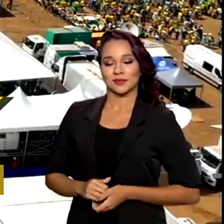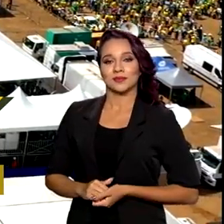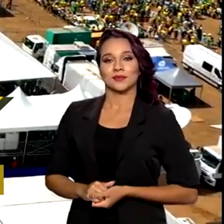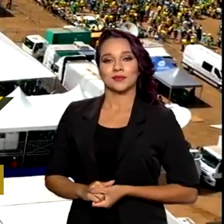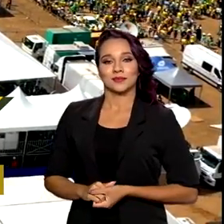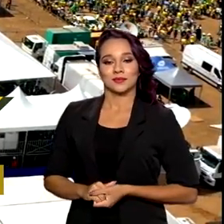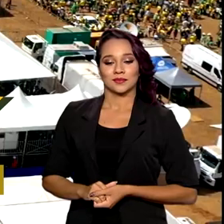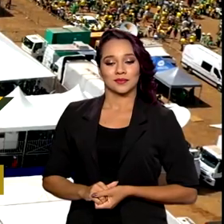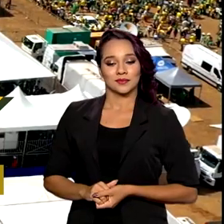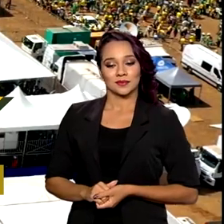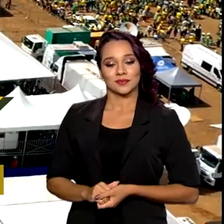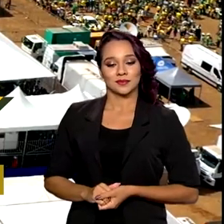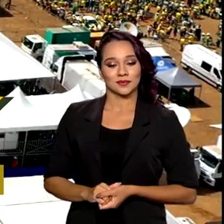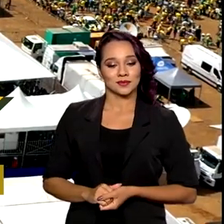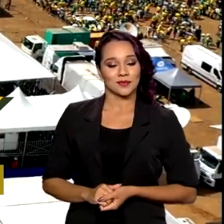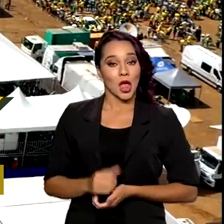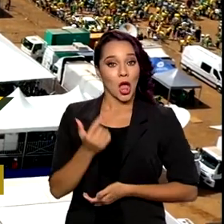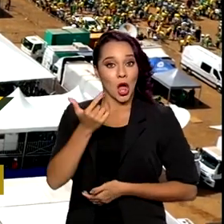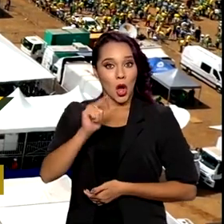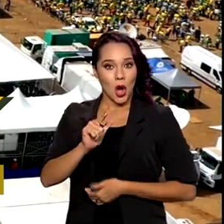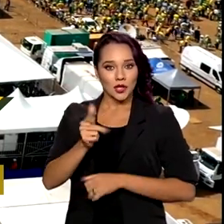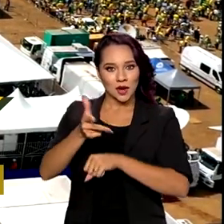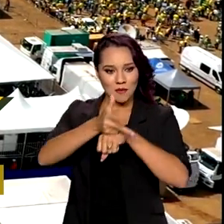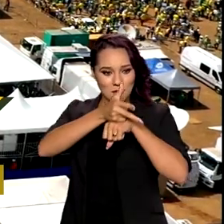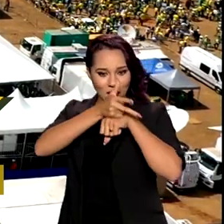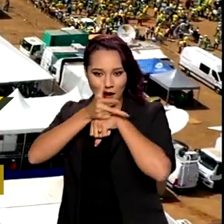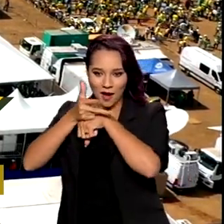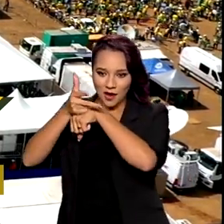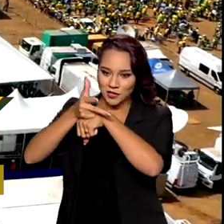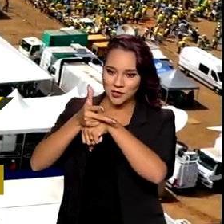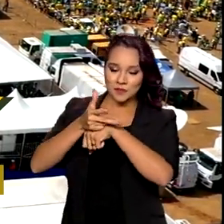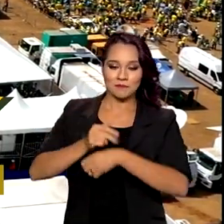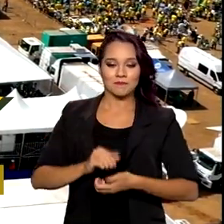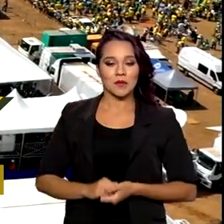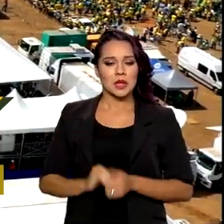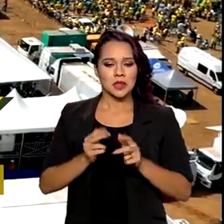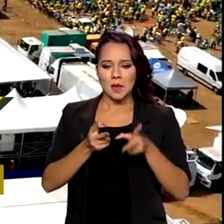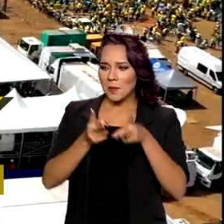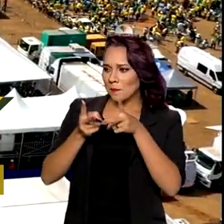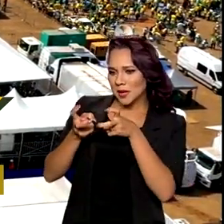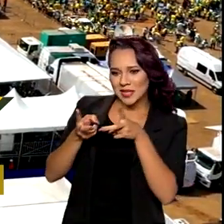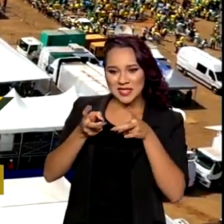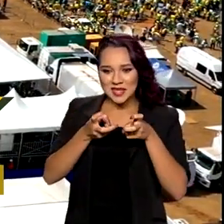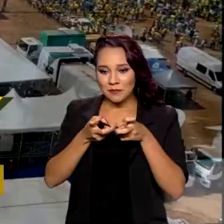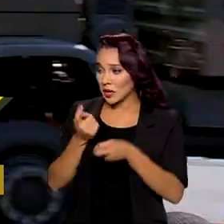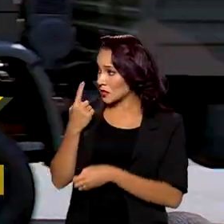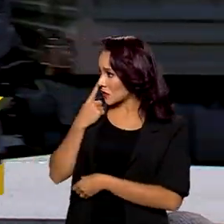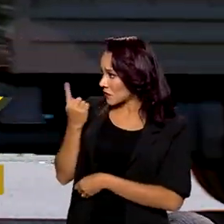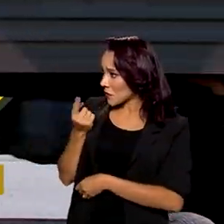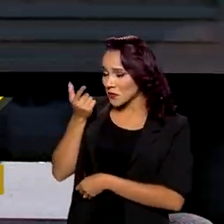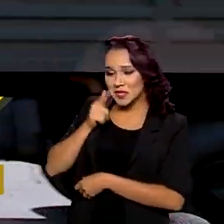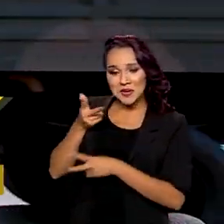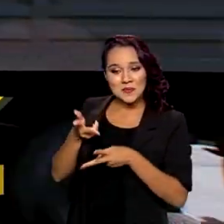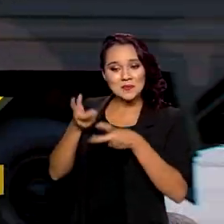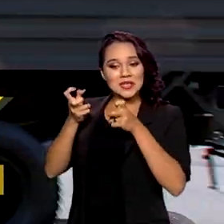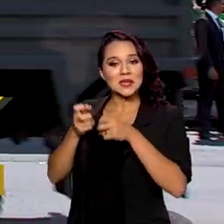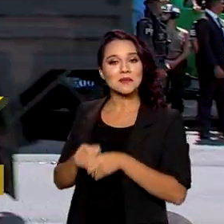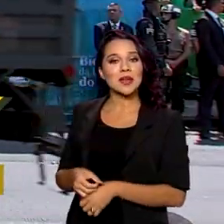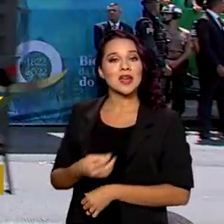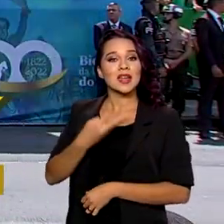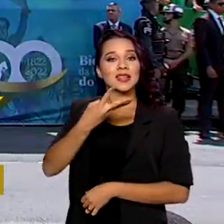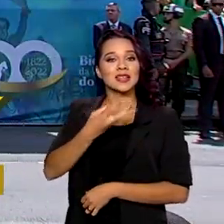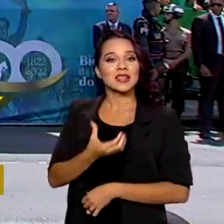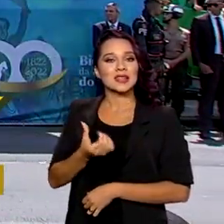Outra. Mais uma imagem aérea ali do desfile. Dá para identificar exatamente aí o nosso